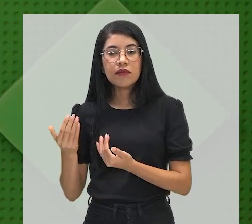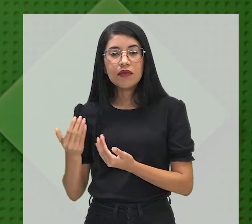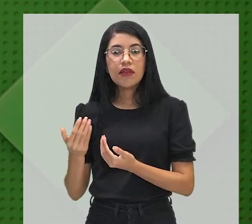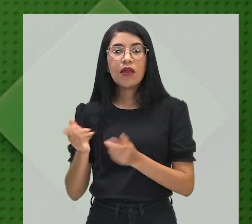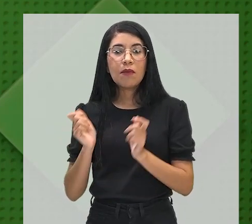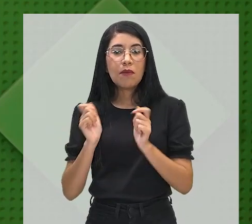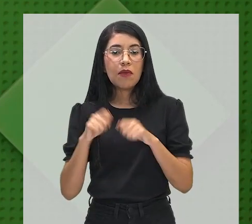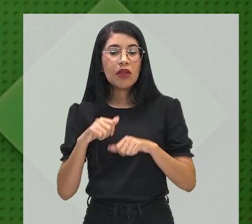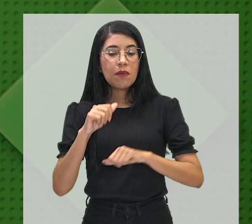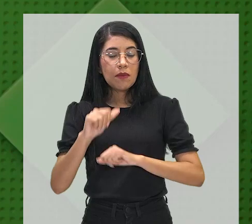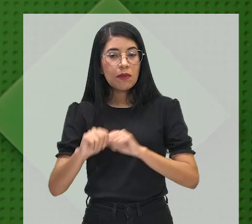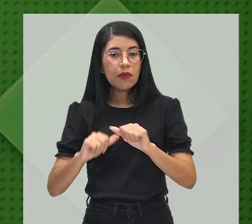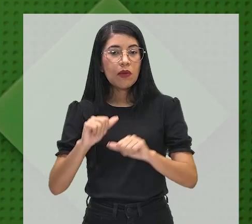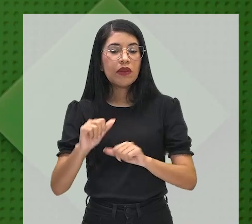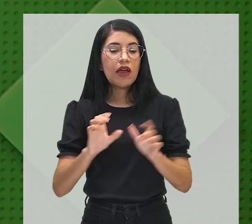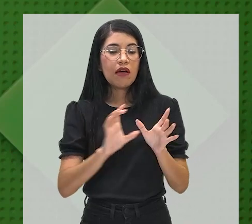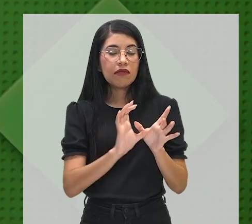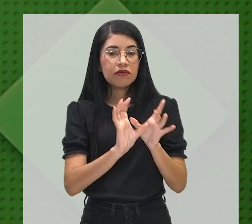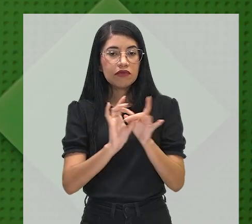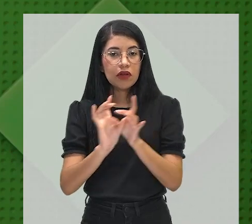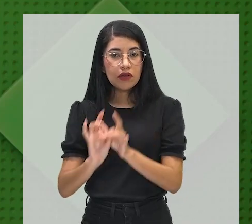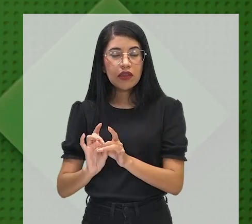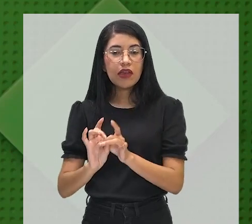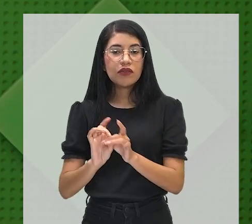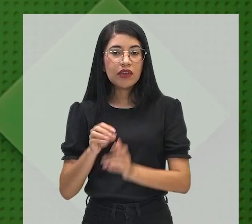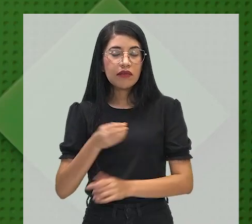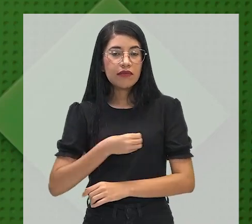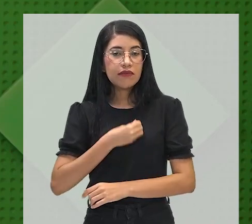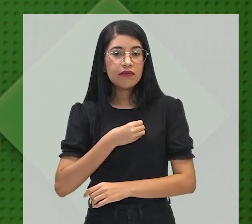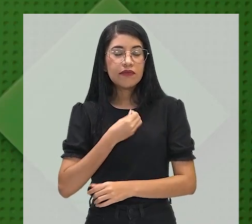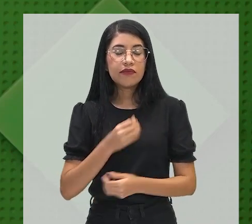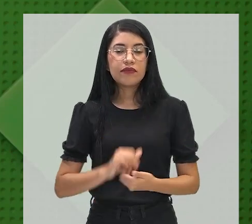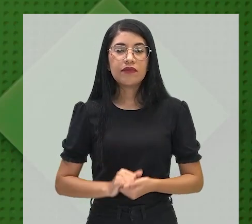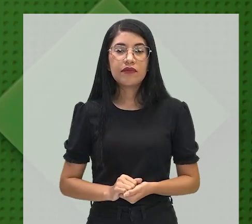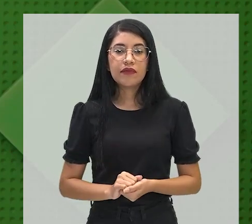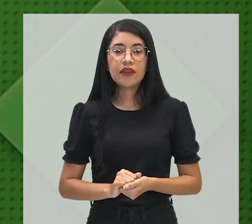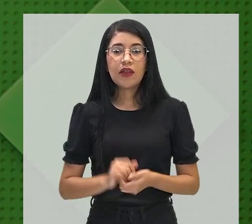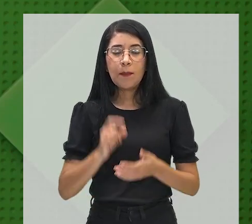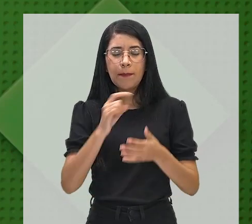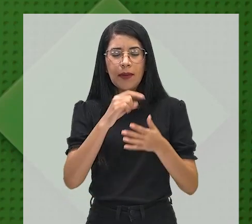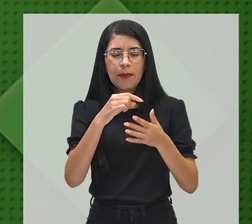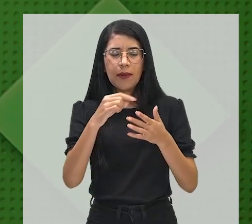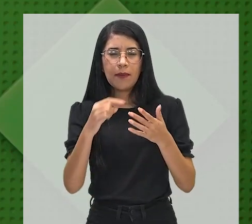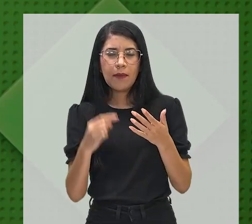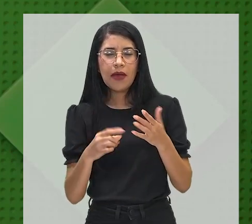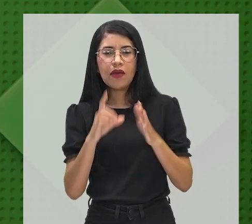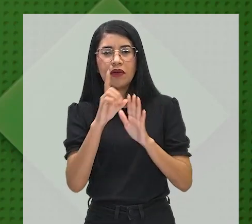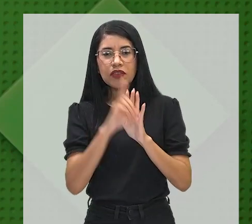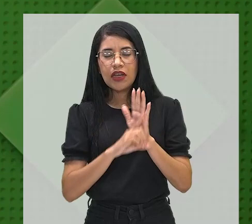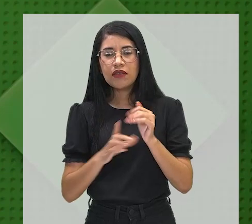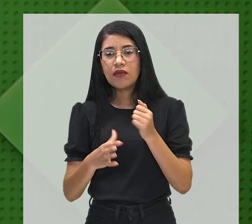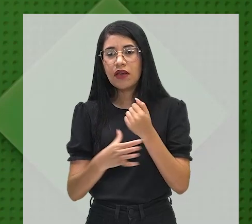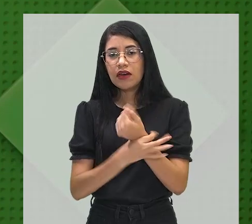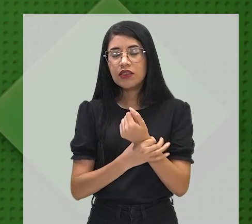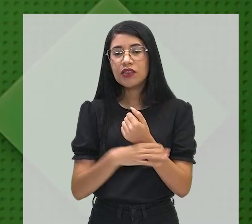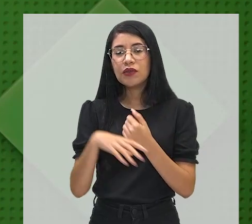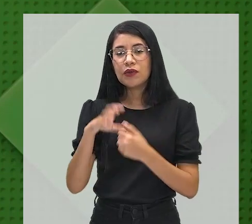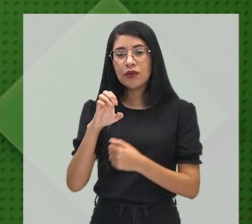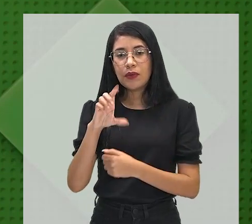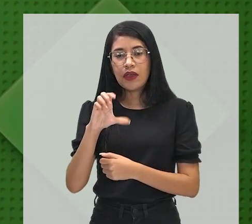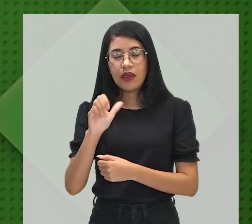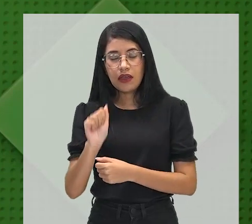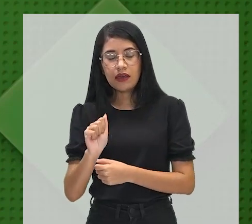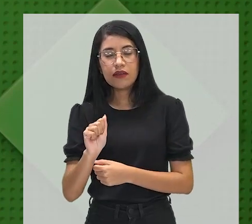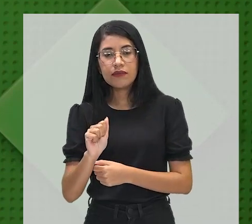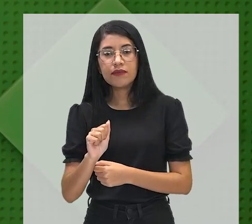ou esse adolescente ele pode modificar o contexto da sua família. Então, todos esses direitos, né, eles estão garantidos aí no Estatuto